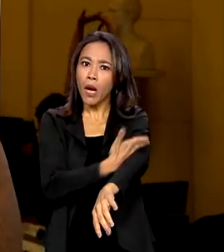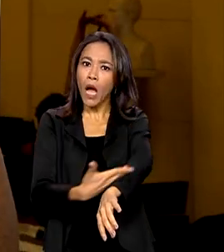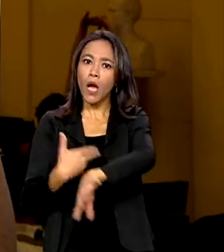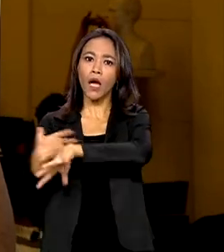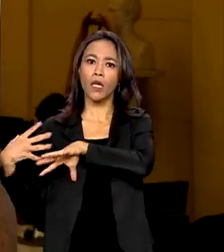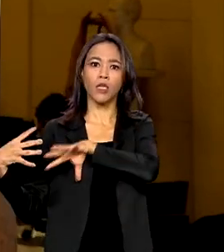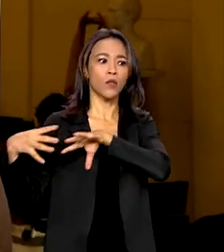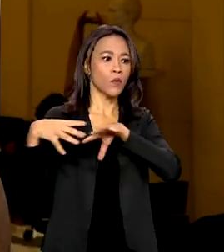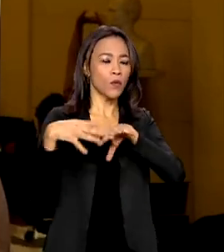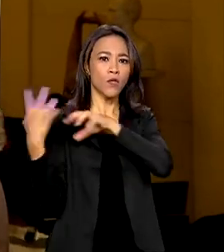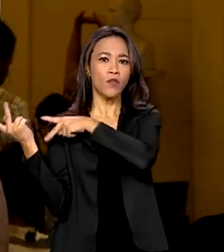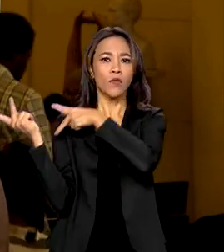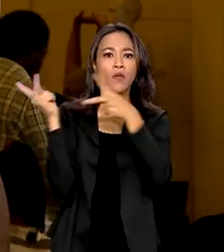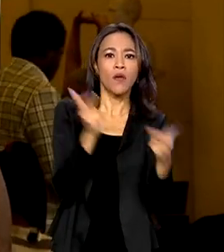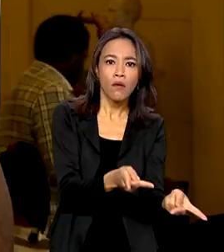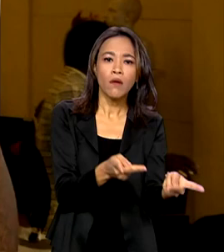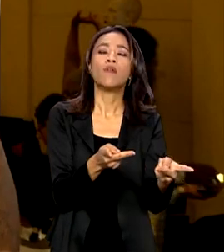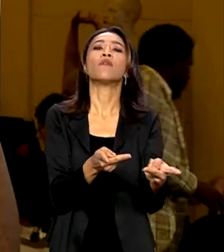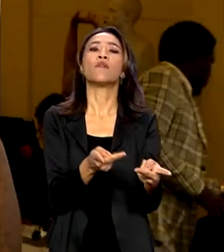trouxeram